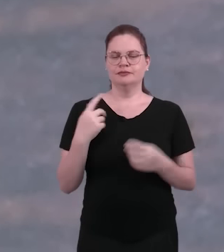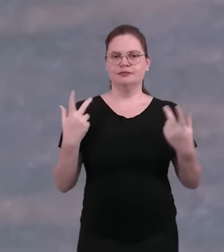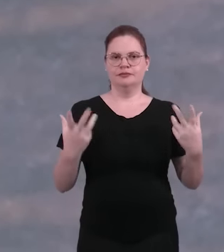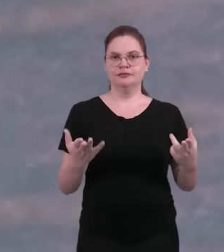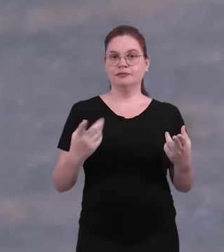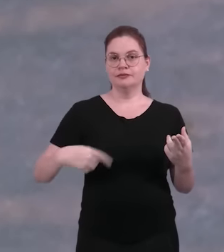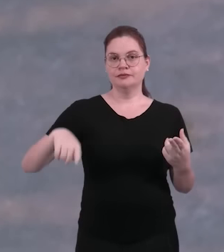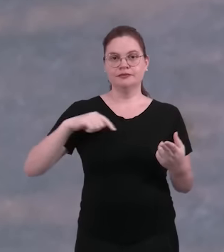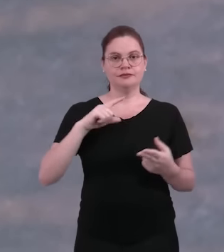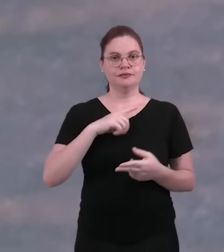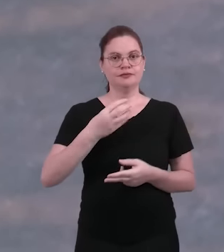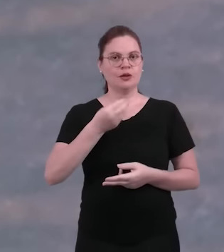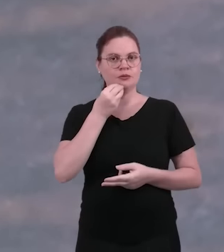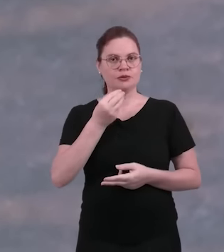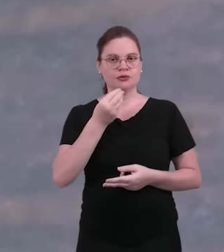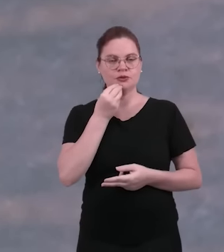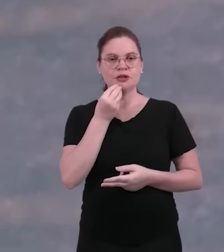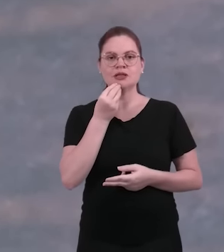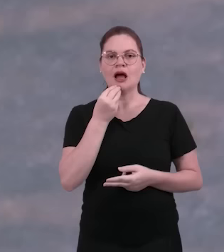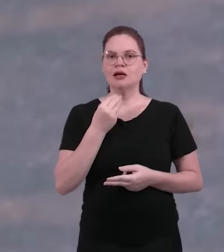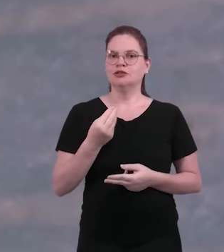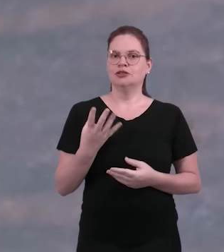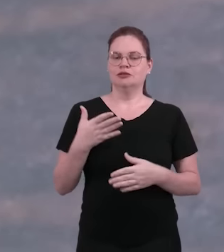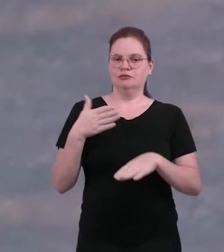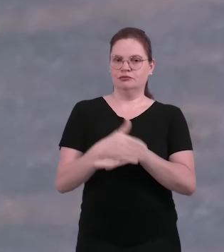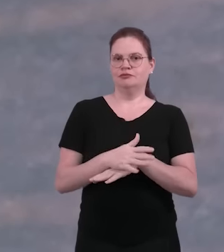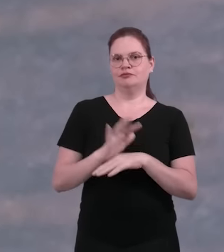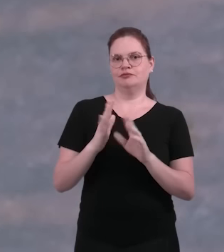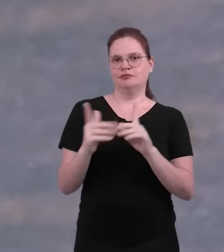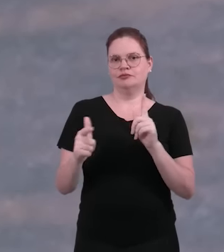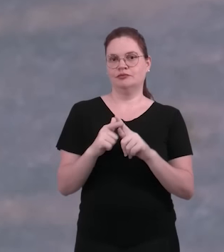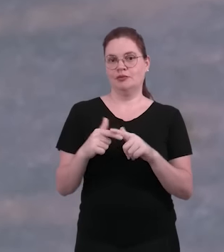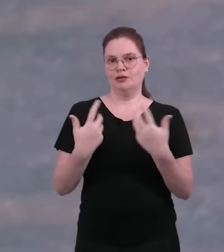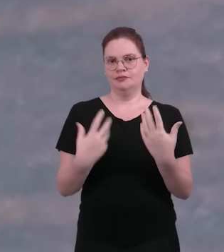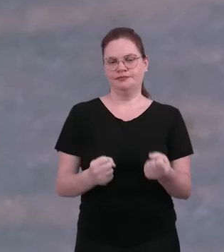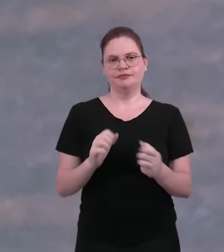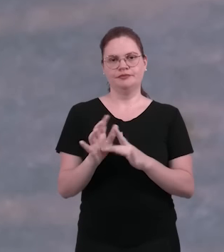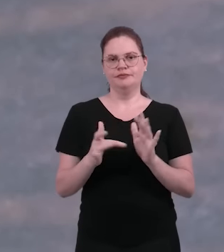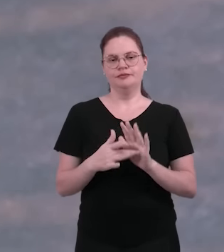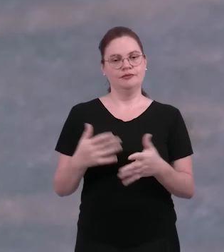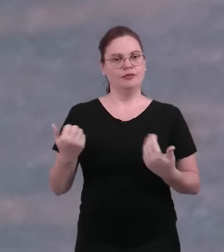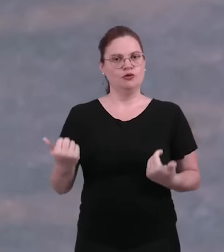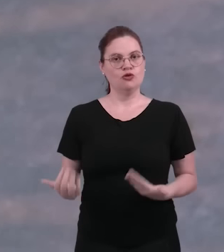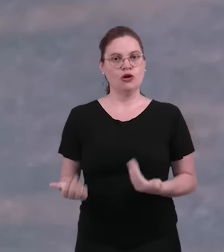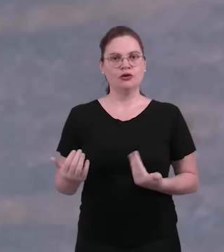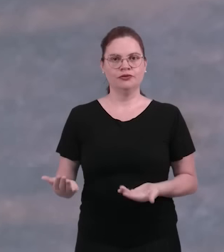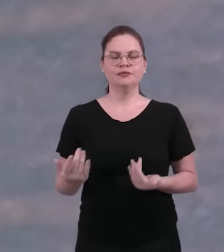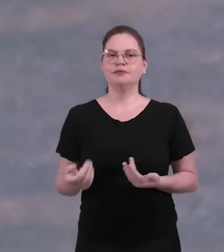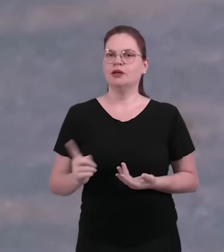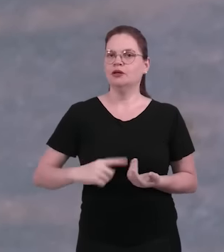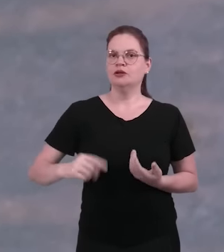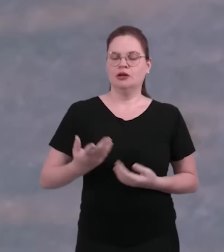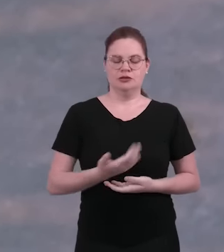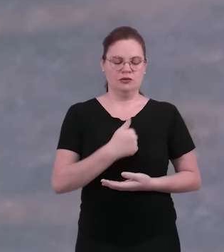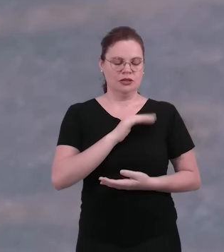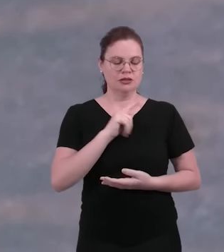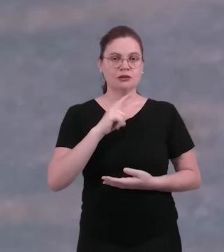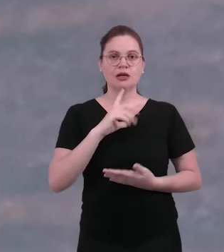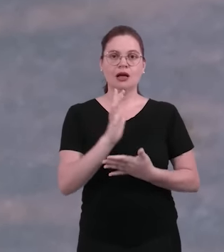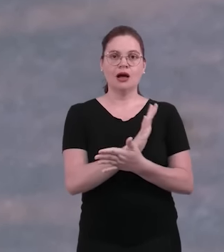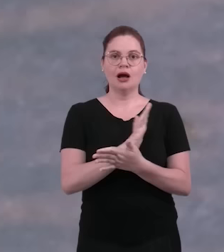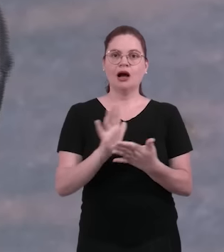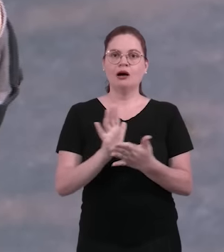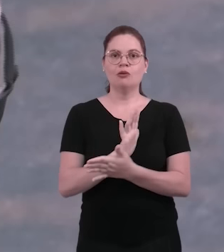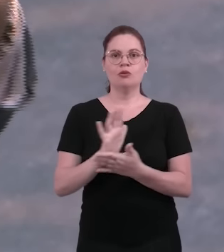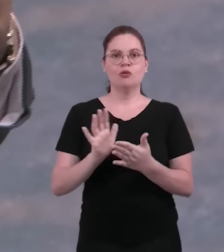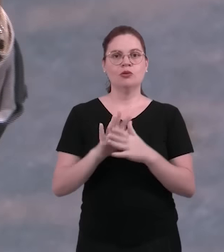tivemos a oportunidade de conhecer essa obra ainda jovens, Exato. nós temos mensagens que ficaram no nosso coração ao